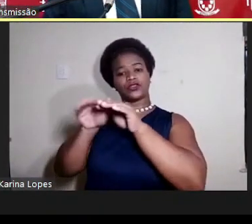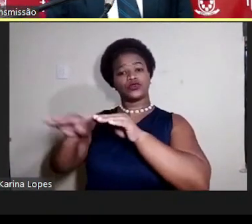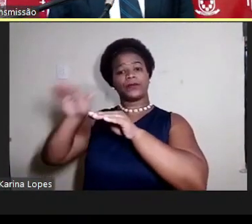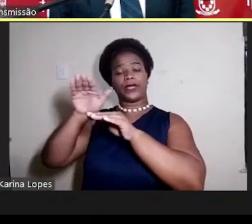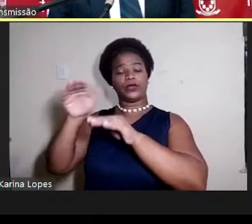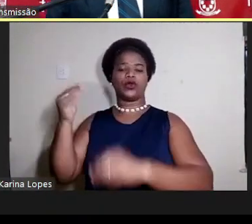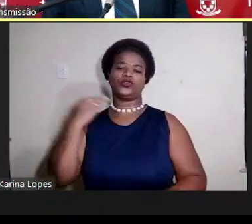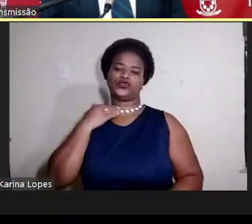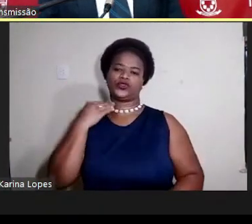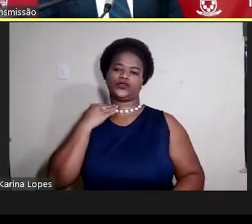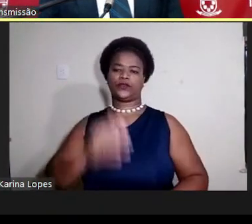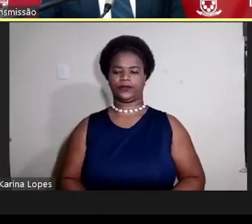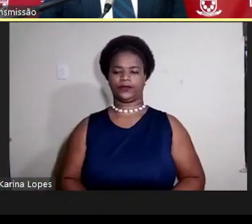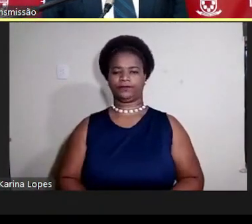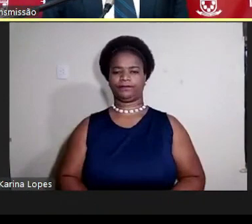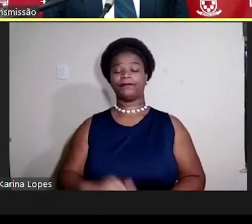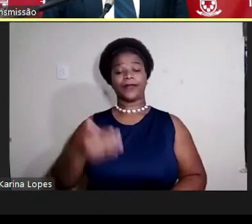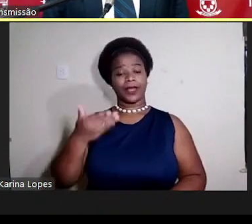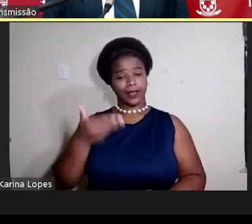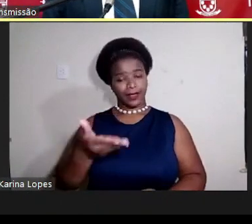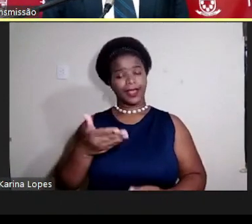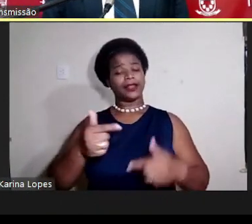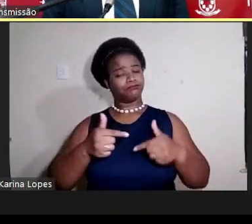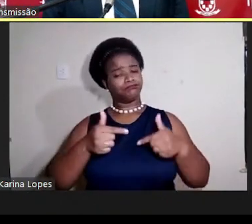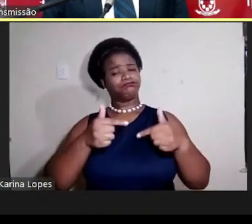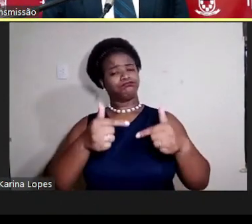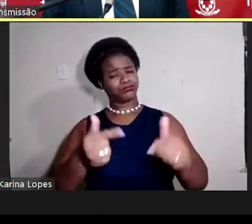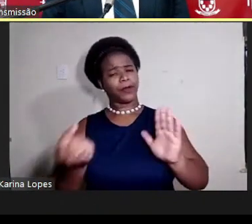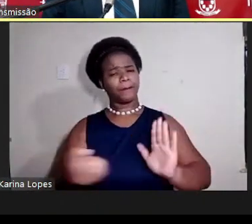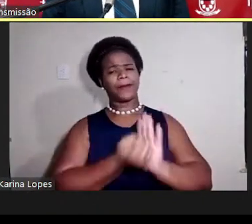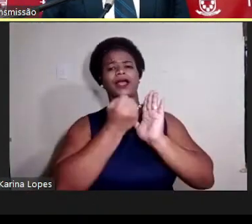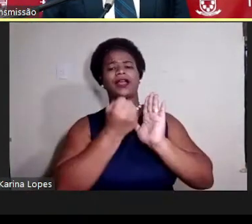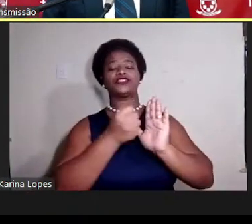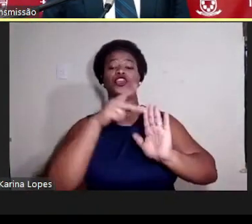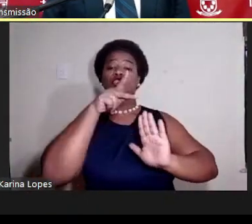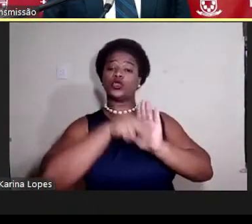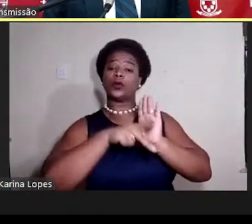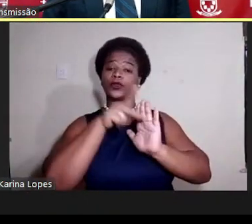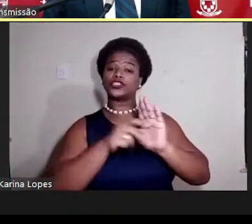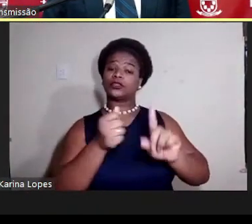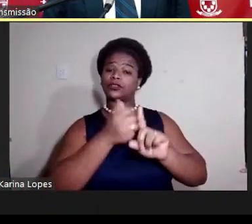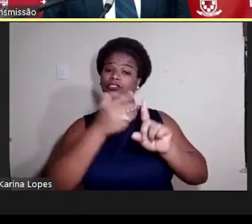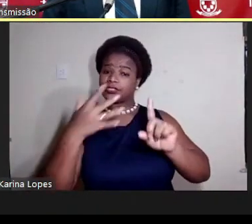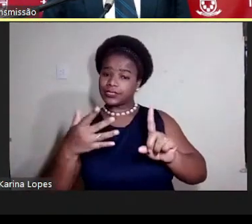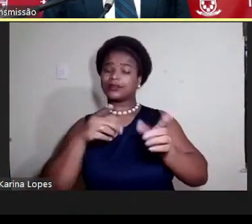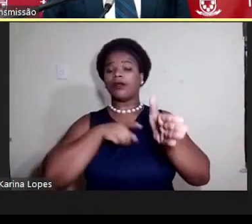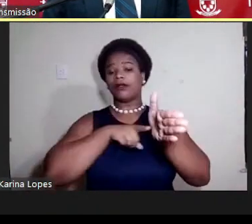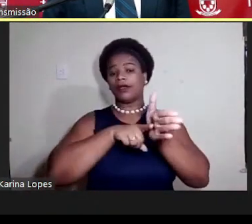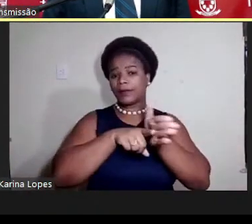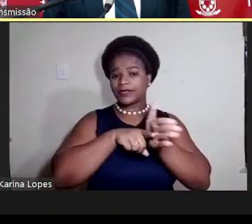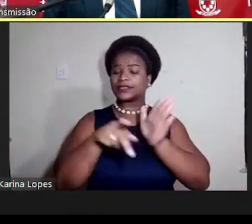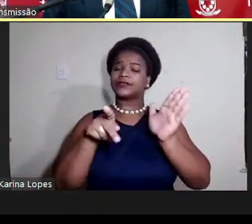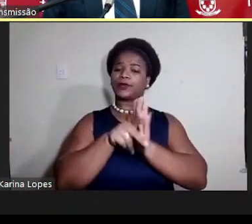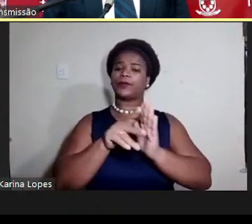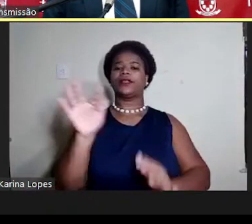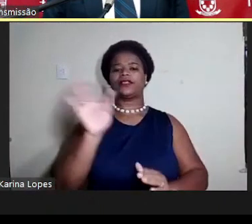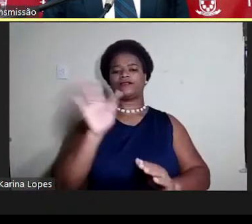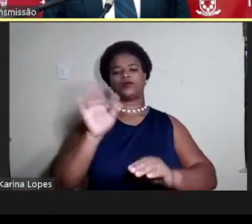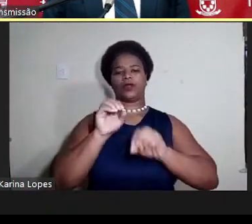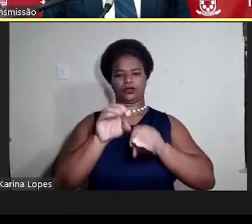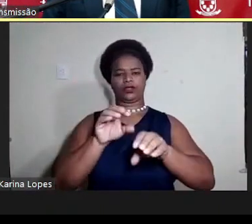uma atuação marcante no grande projeto de extensão e de pesquisa da Faculdade de Educação,